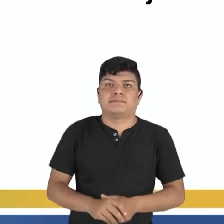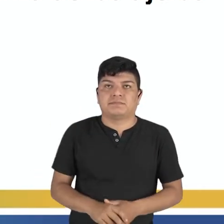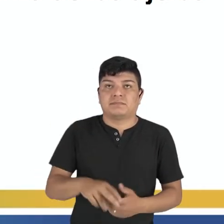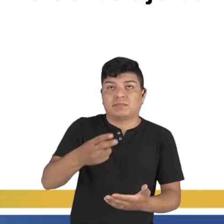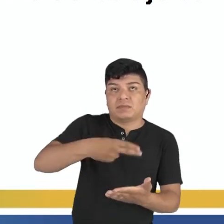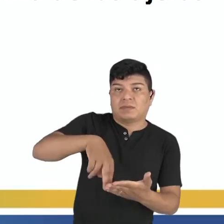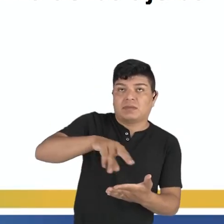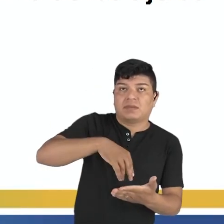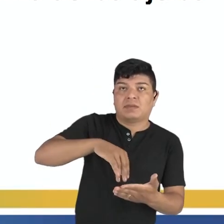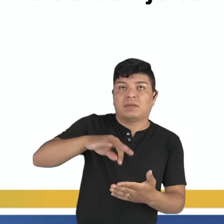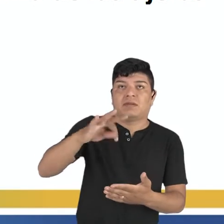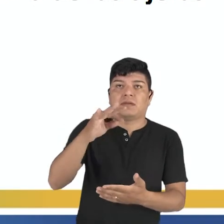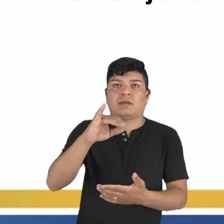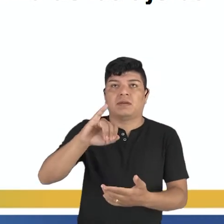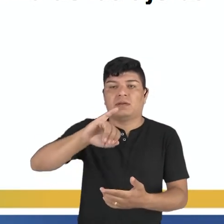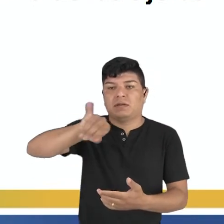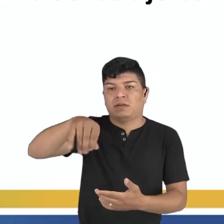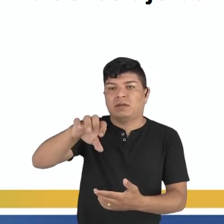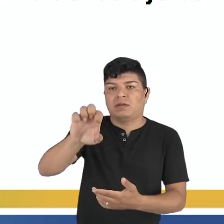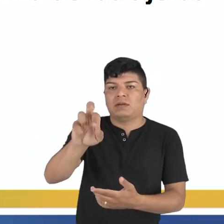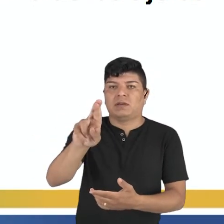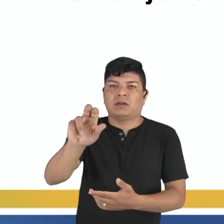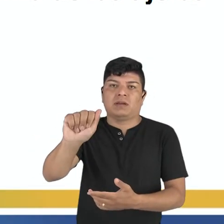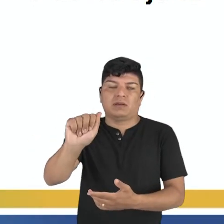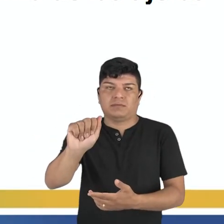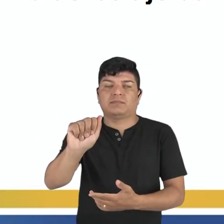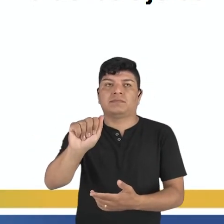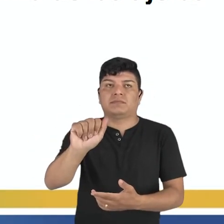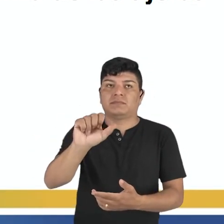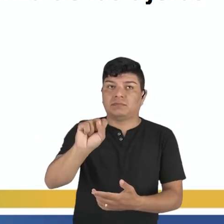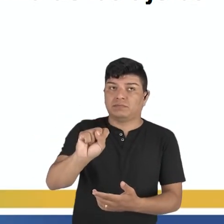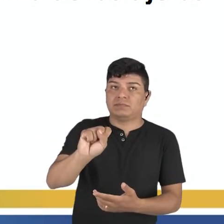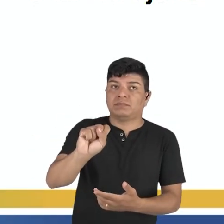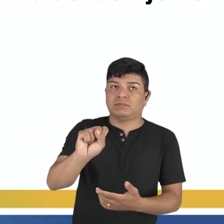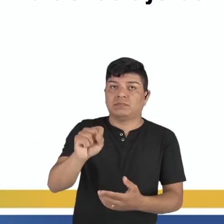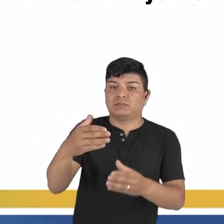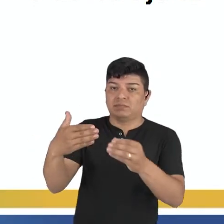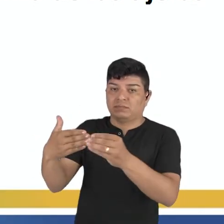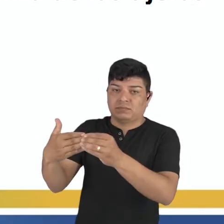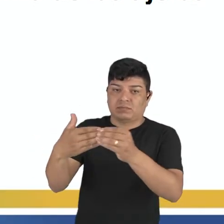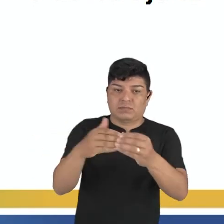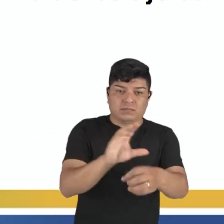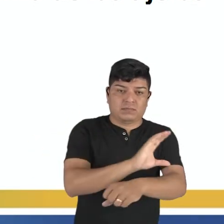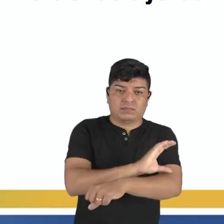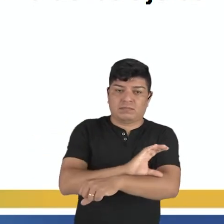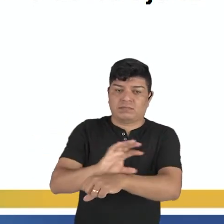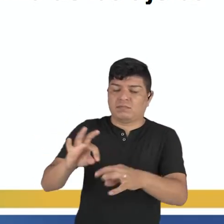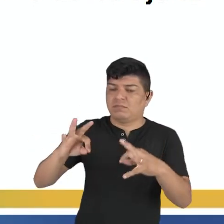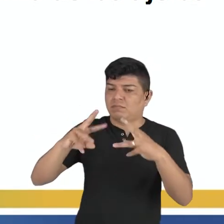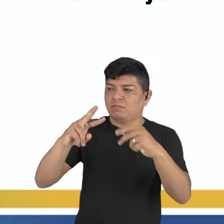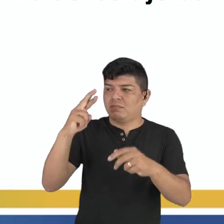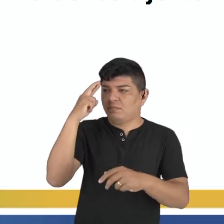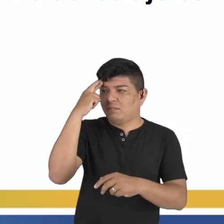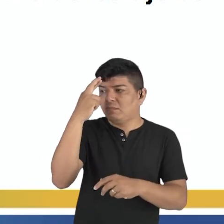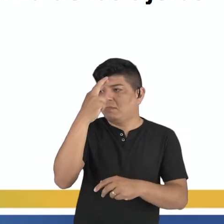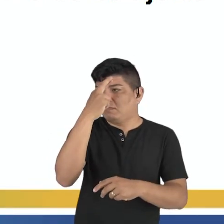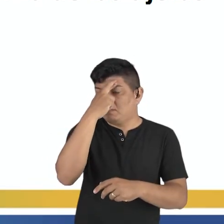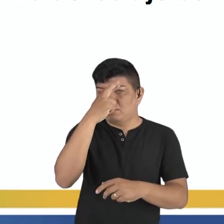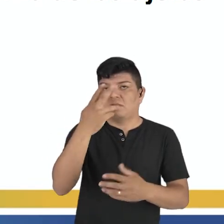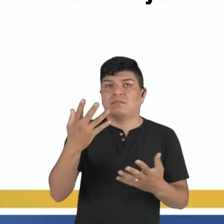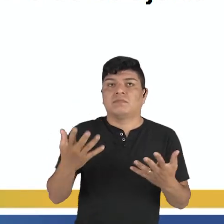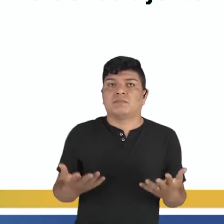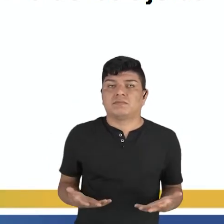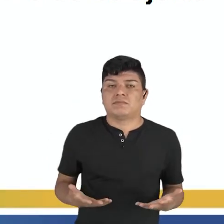né, que é a dança das tesouras. Então, também são danças, né, que trazem a cultura, tudo tem uma história, tem um embasamento. Indico